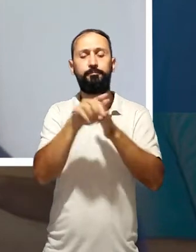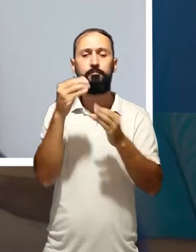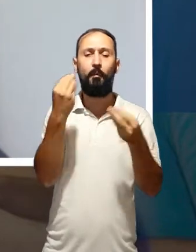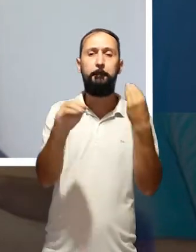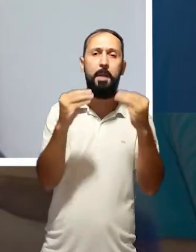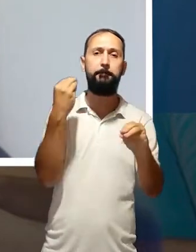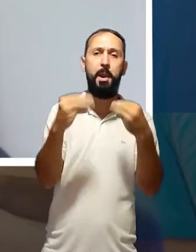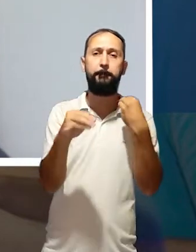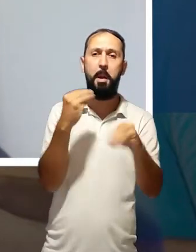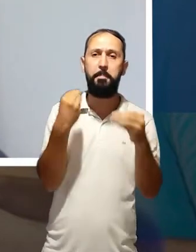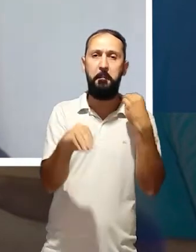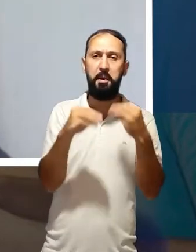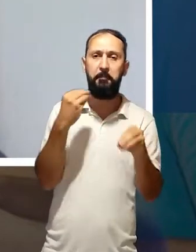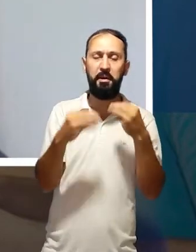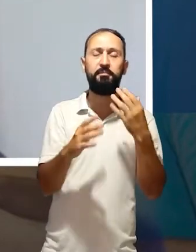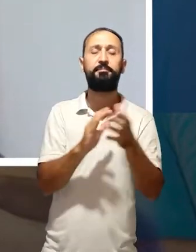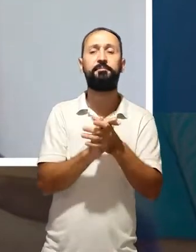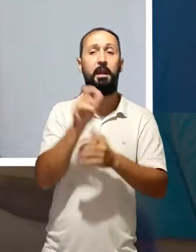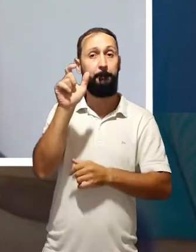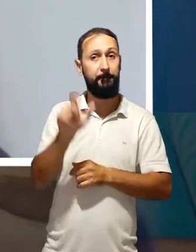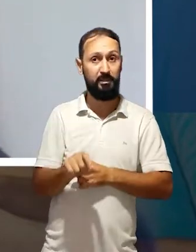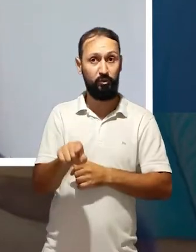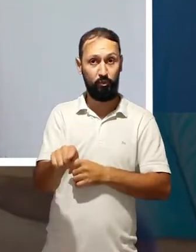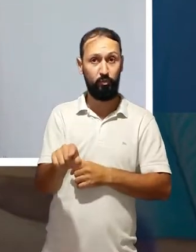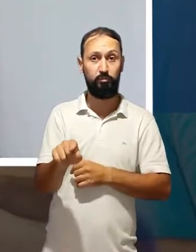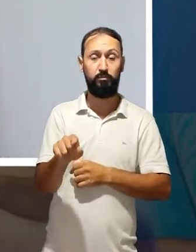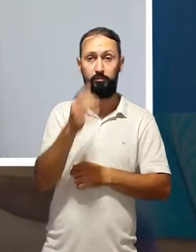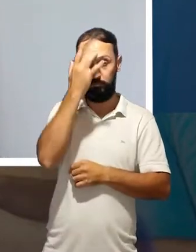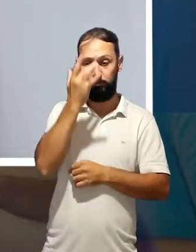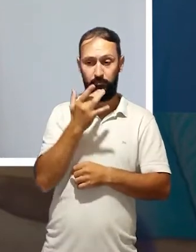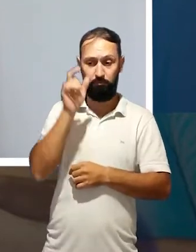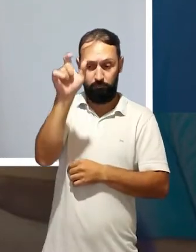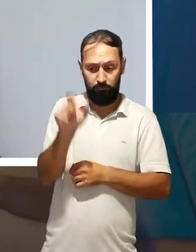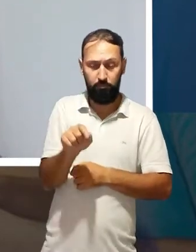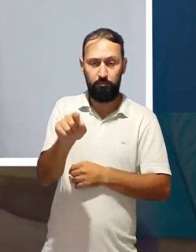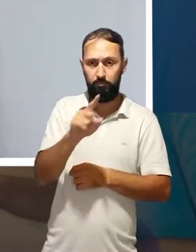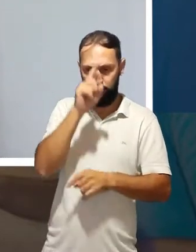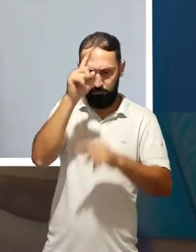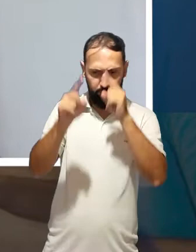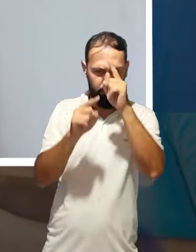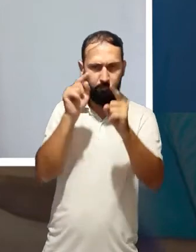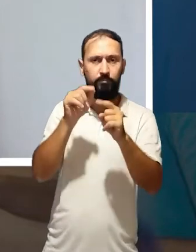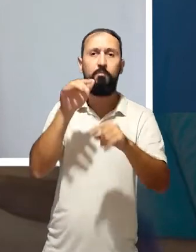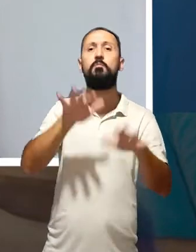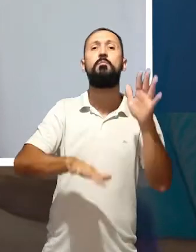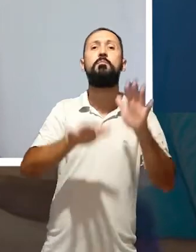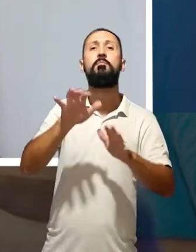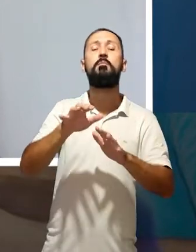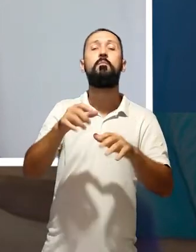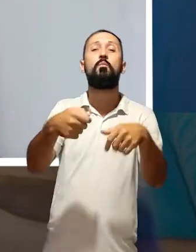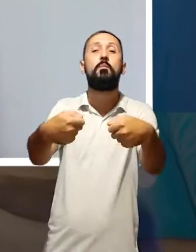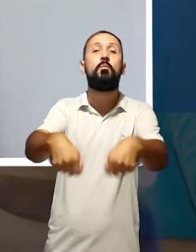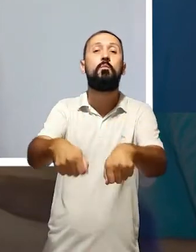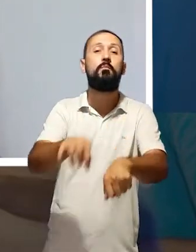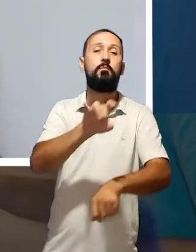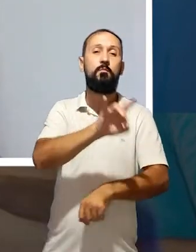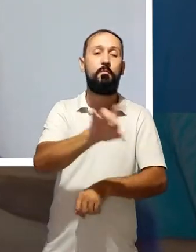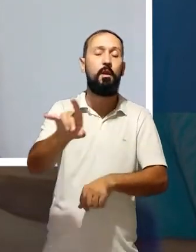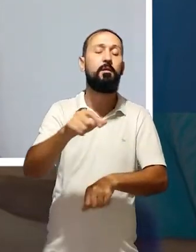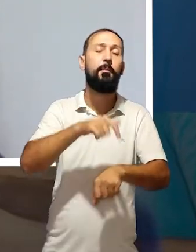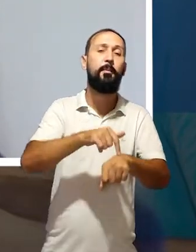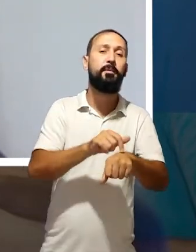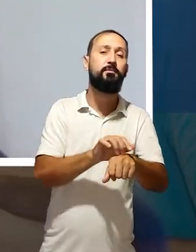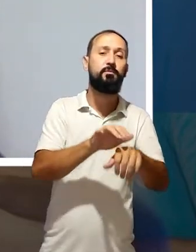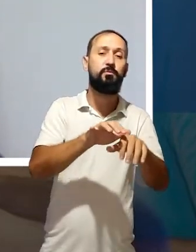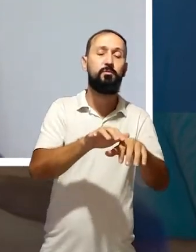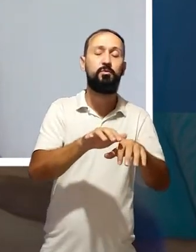das pesquisas. Então, os personagens eles vão sendo criados de acordo, digamos, com a necessidade de